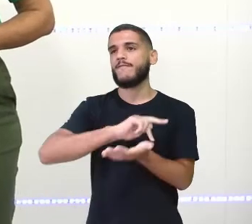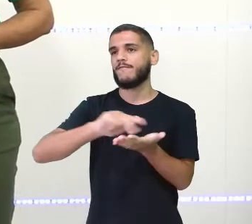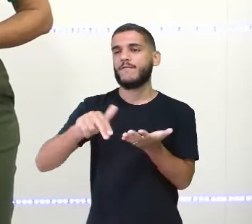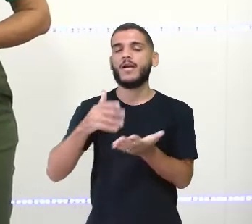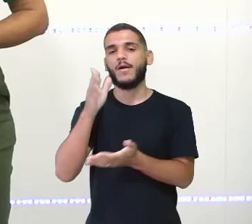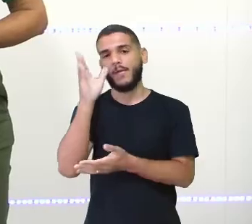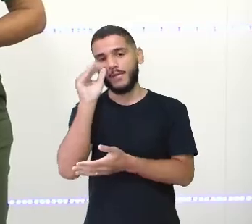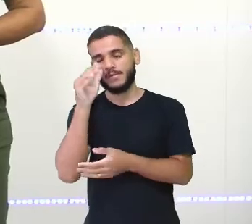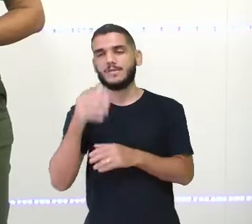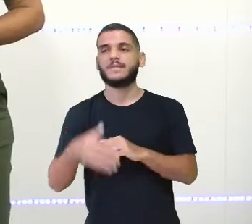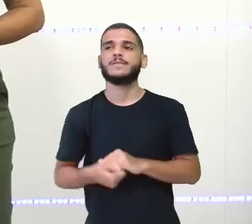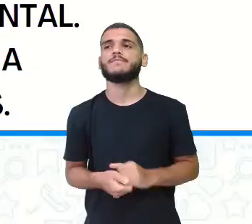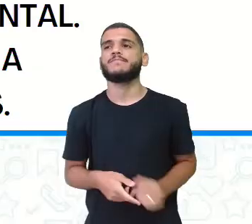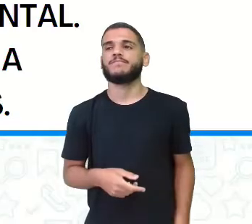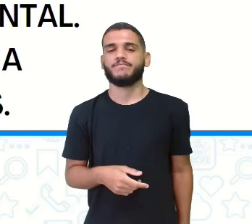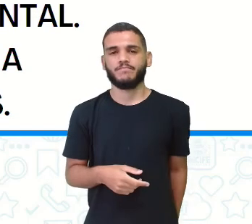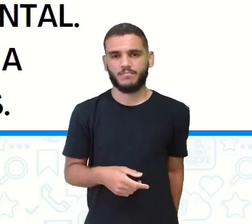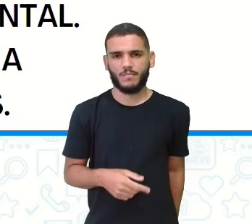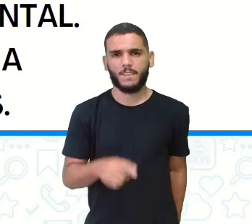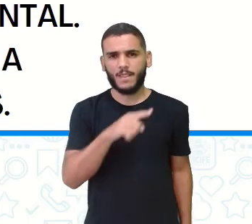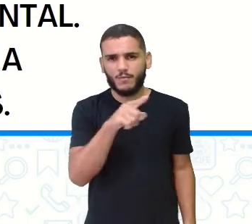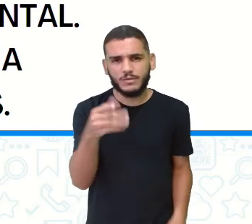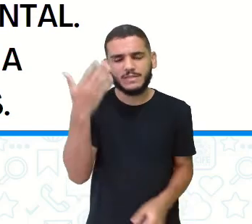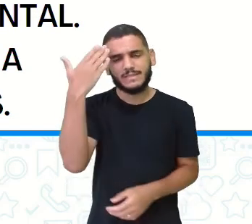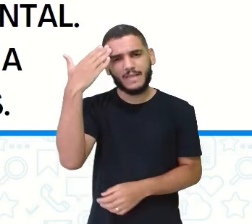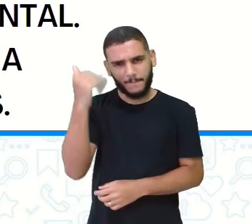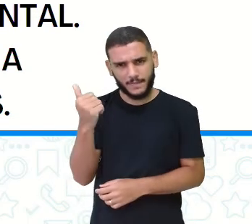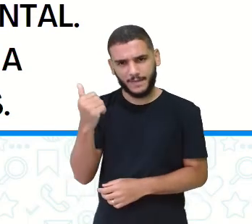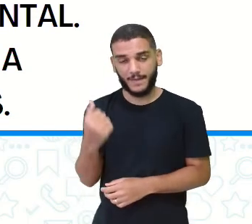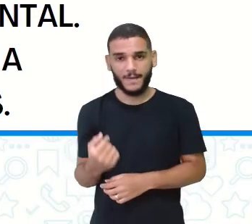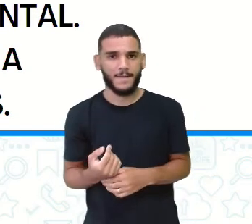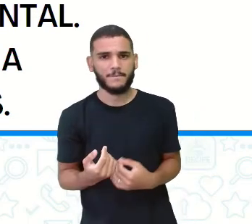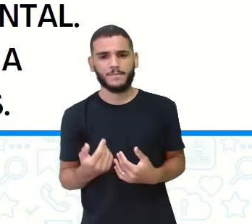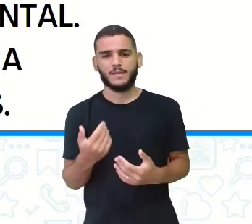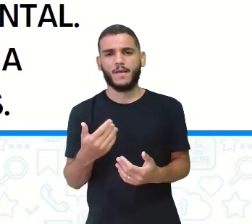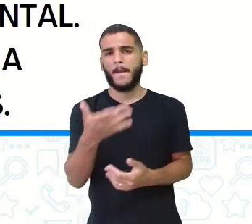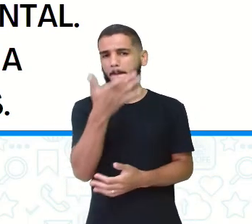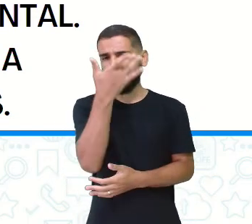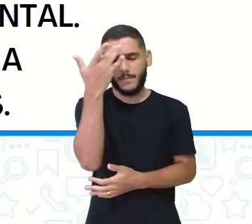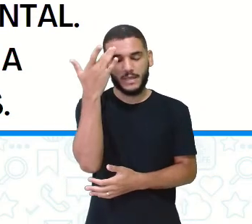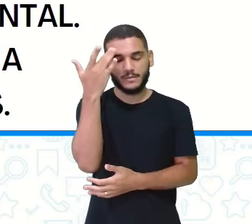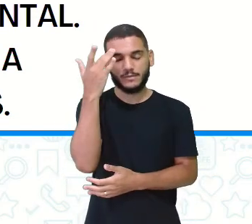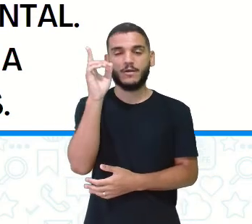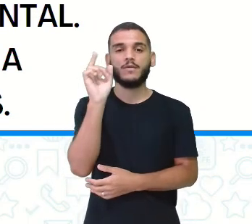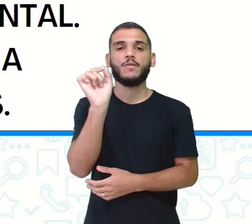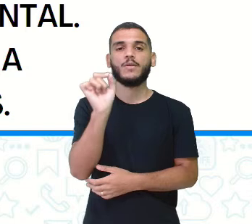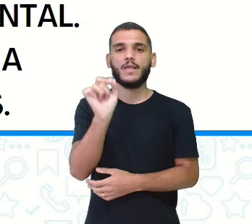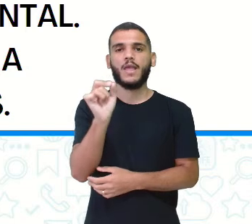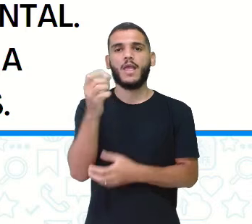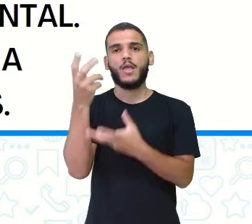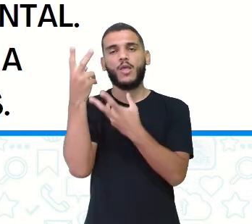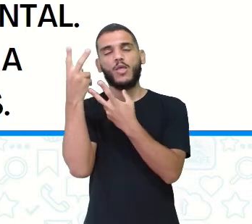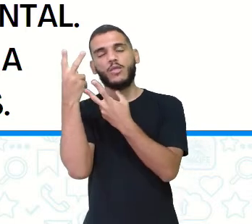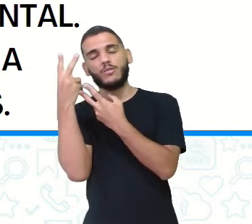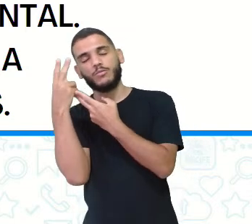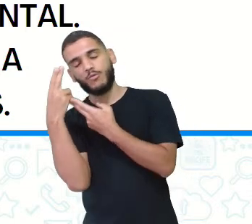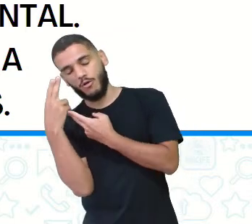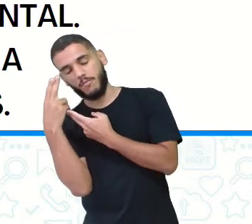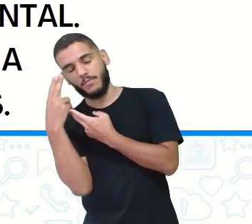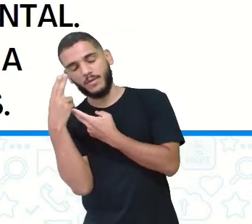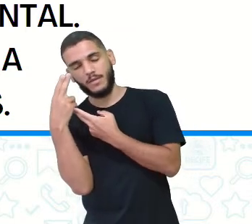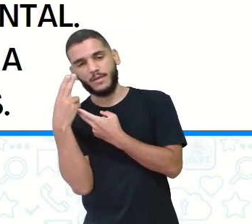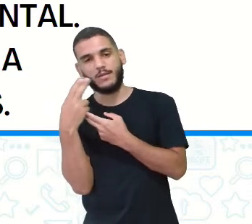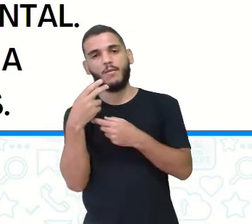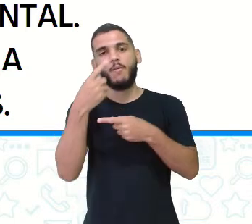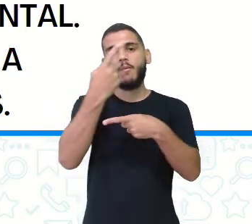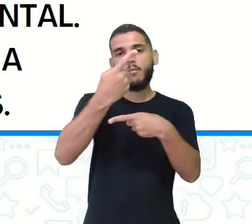tal? Você sabia que uma pessoa dorme 1/3 de sua vida? Acredita